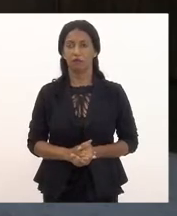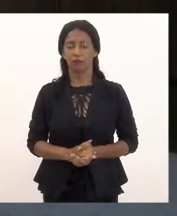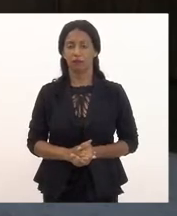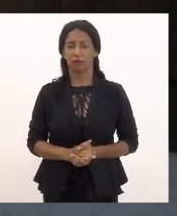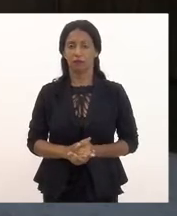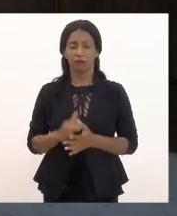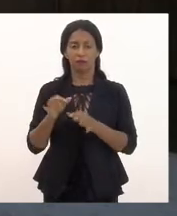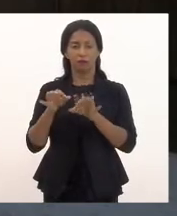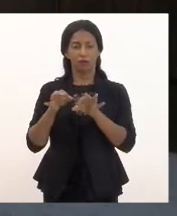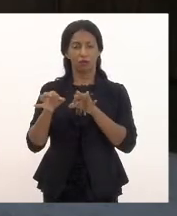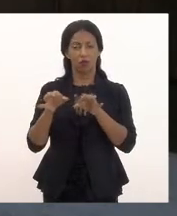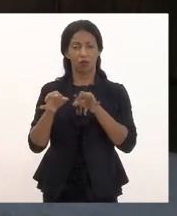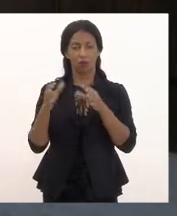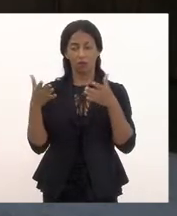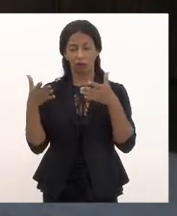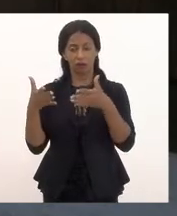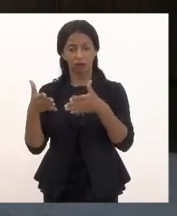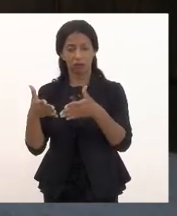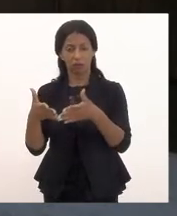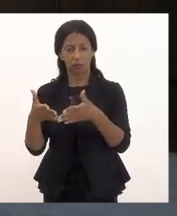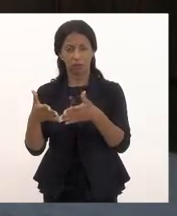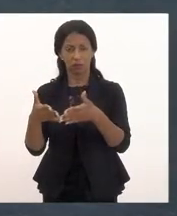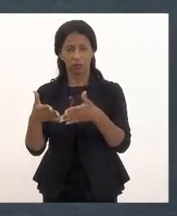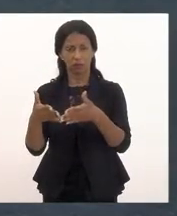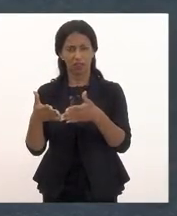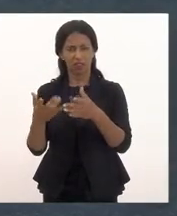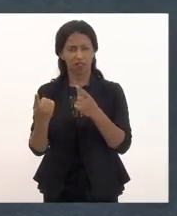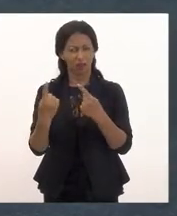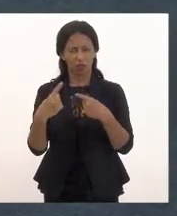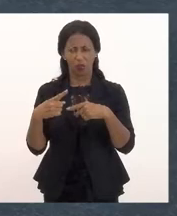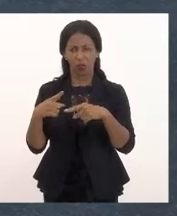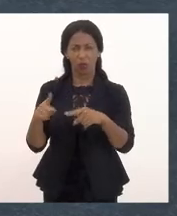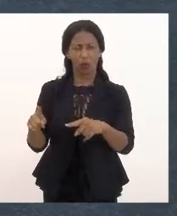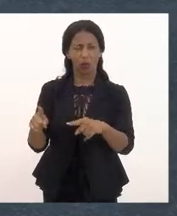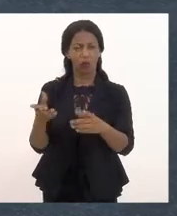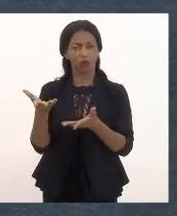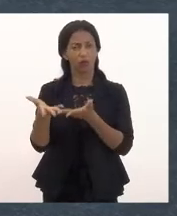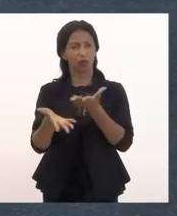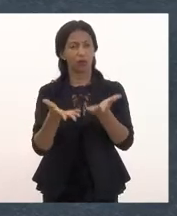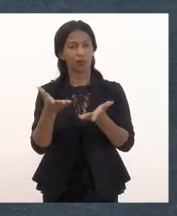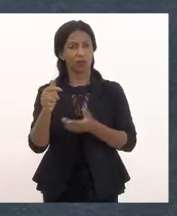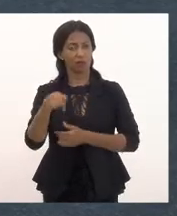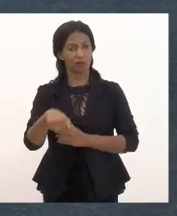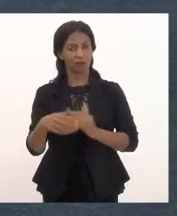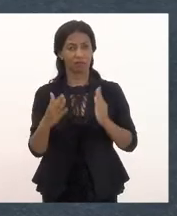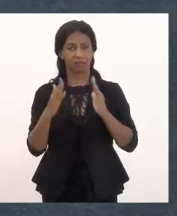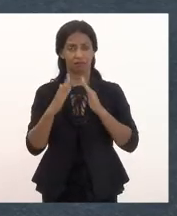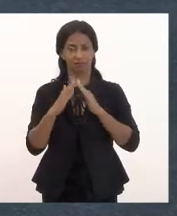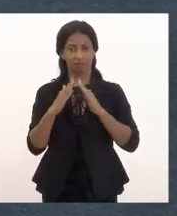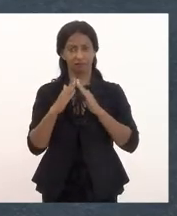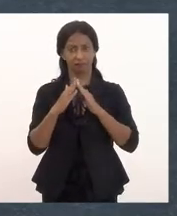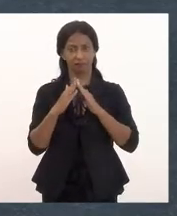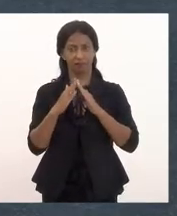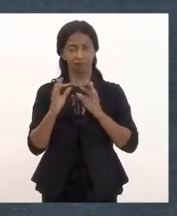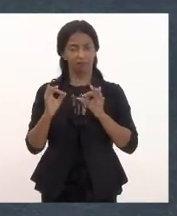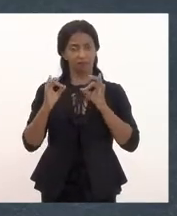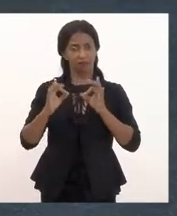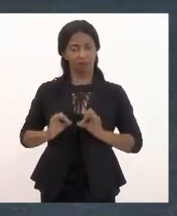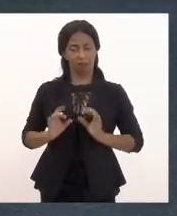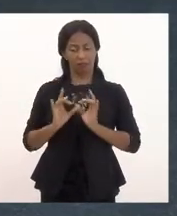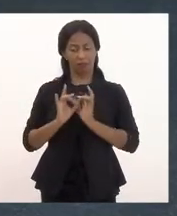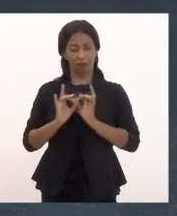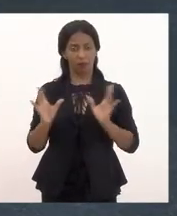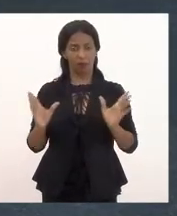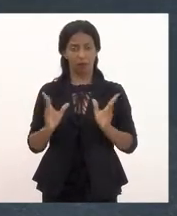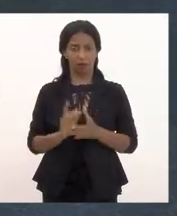o projeto é excludente e vai na contramão do que trata esta casa, que prima pela